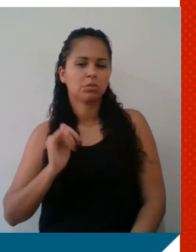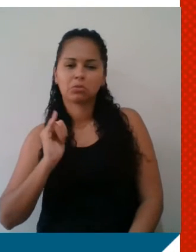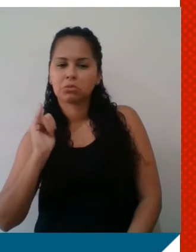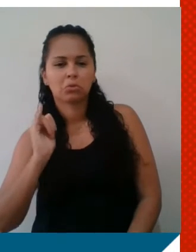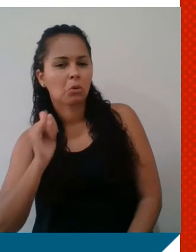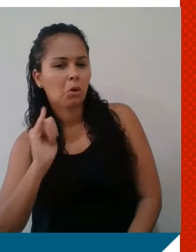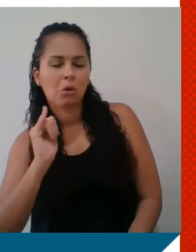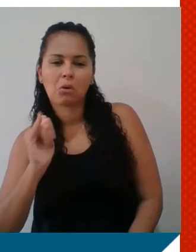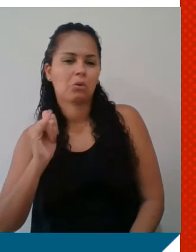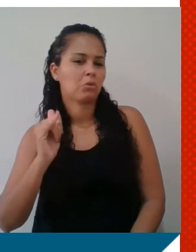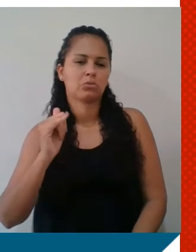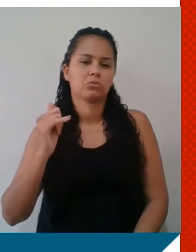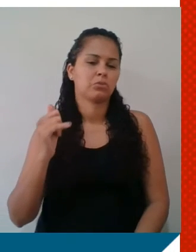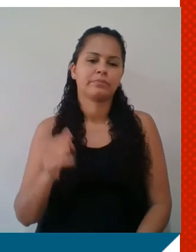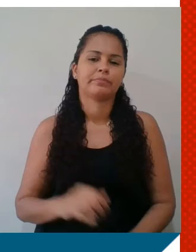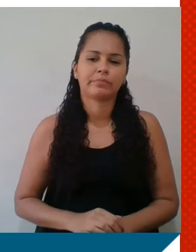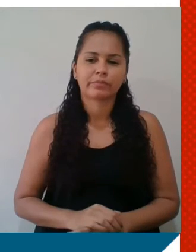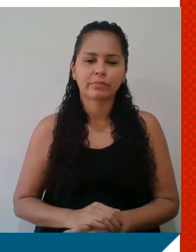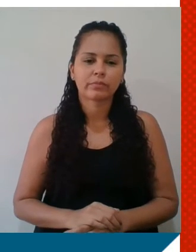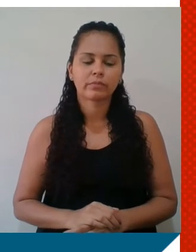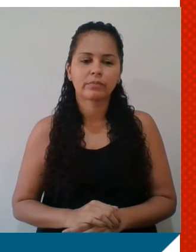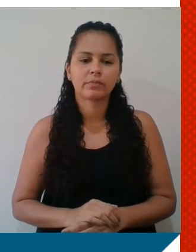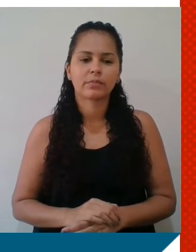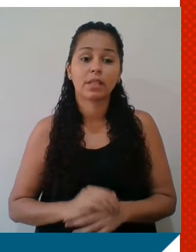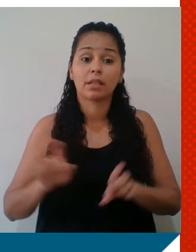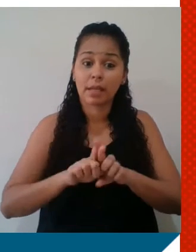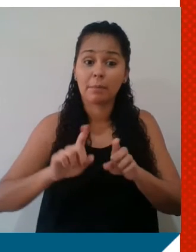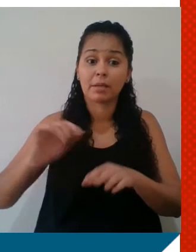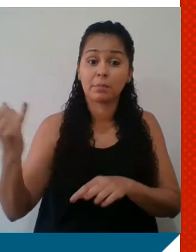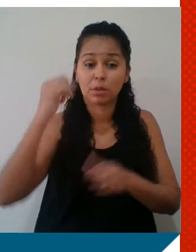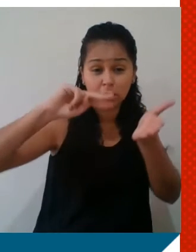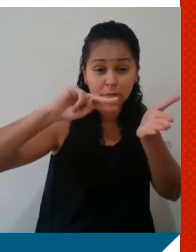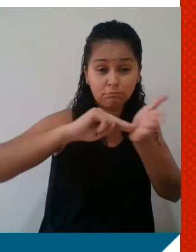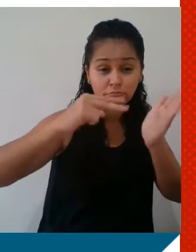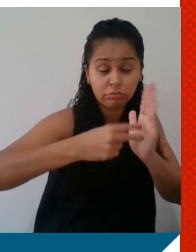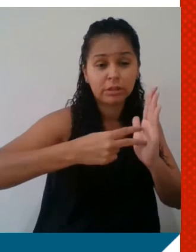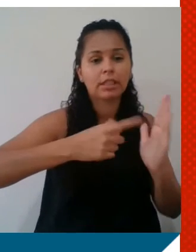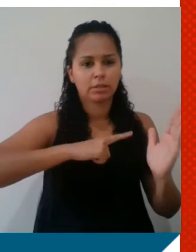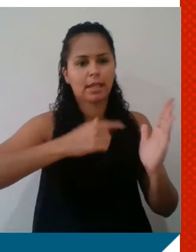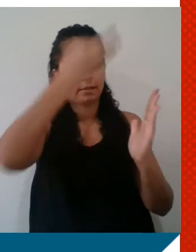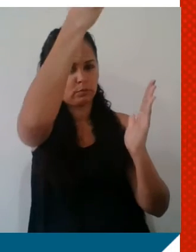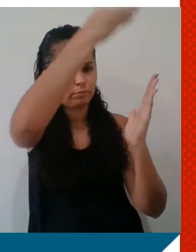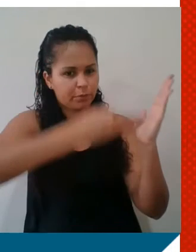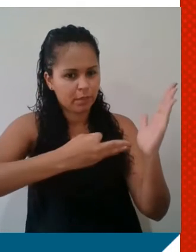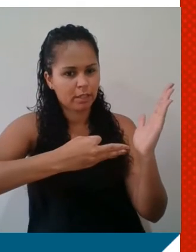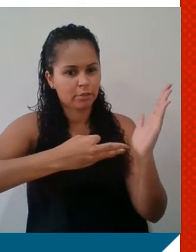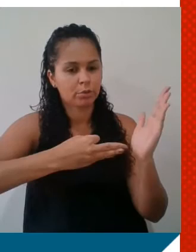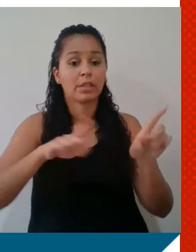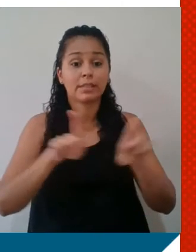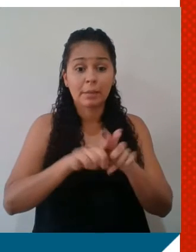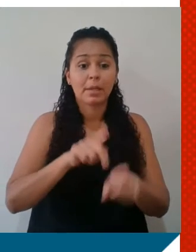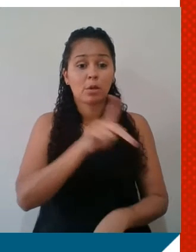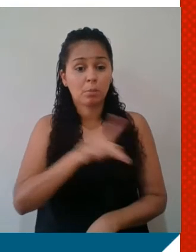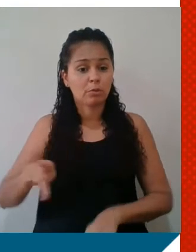né, de uma história, de um conto, de um romance. As definições que aparecem no texto e as definições que o